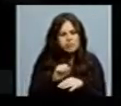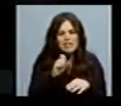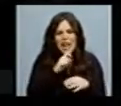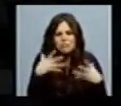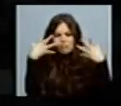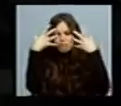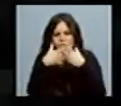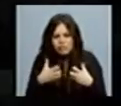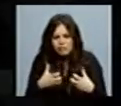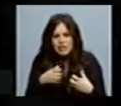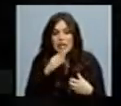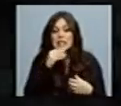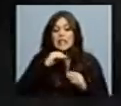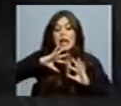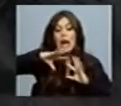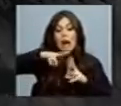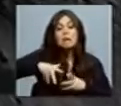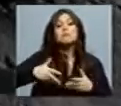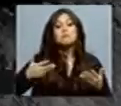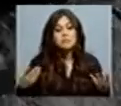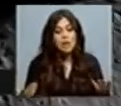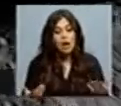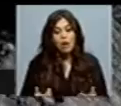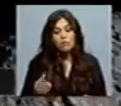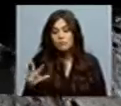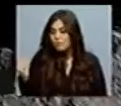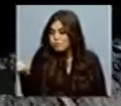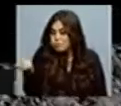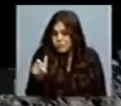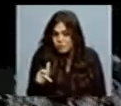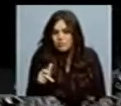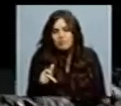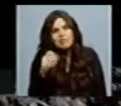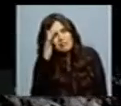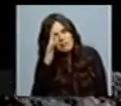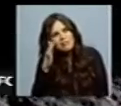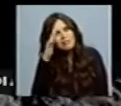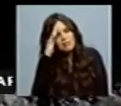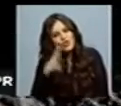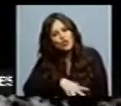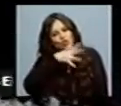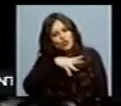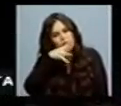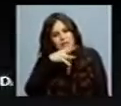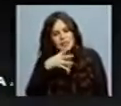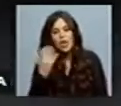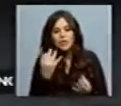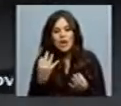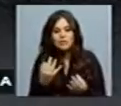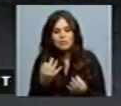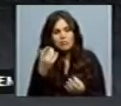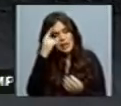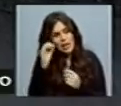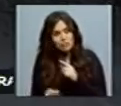com a Terra. Pois bem, eis que surge uma teoria que, para ser sincero, não é propriamente original, não é